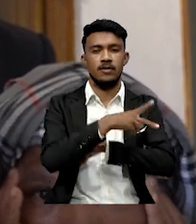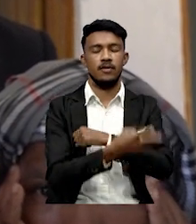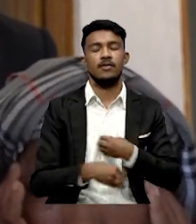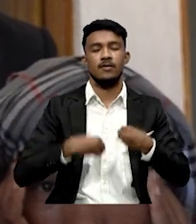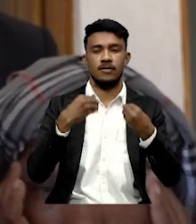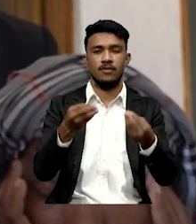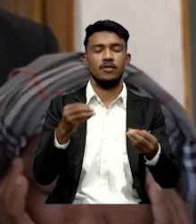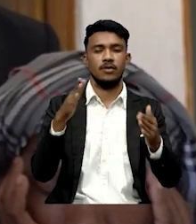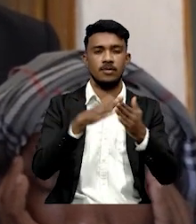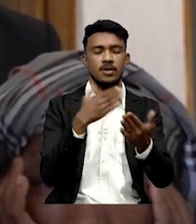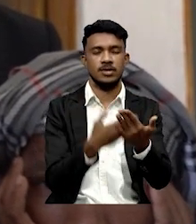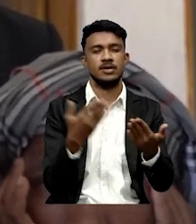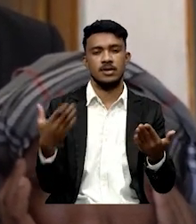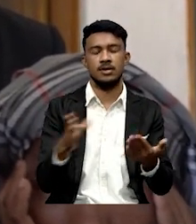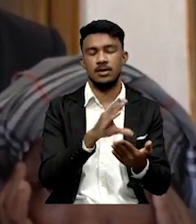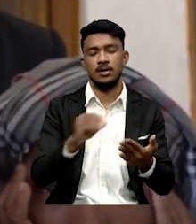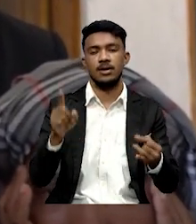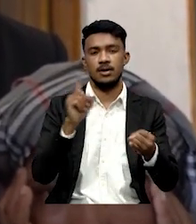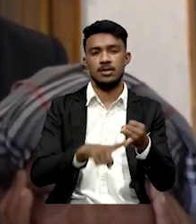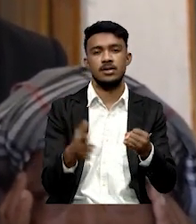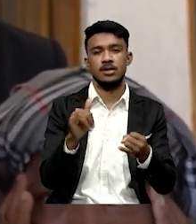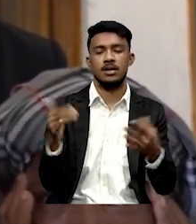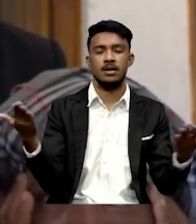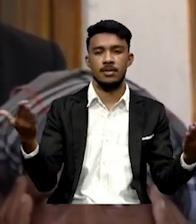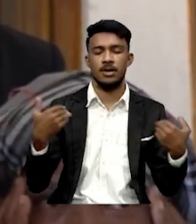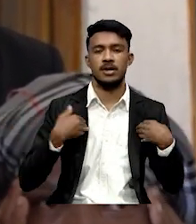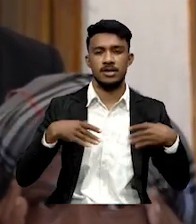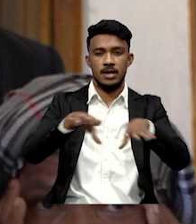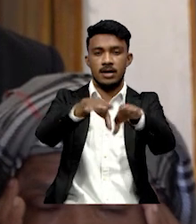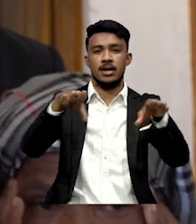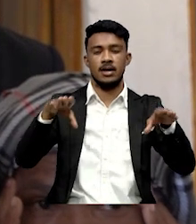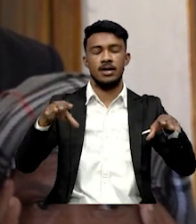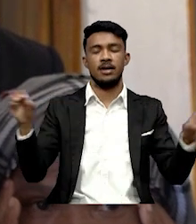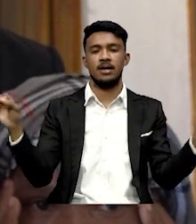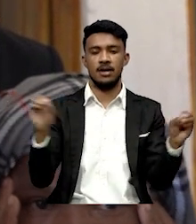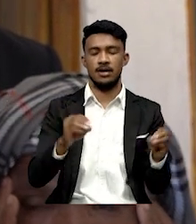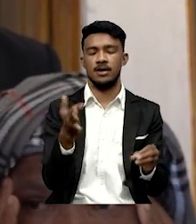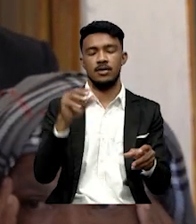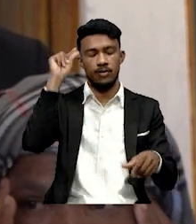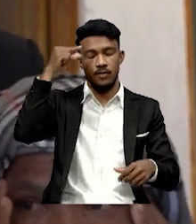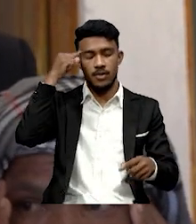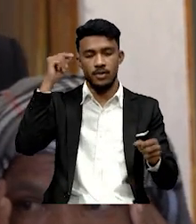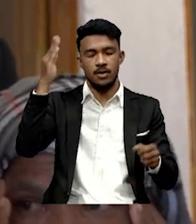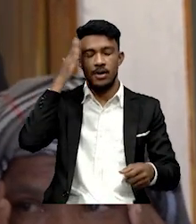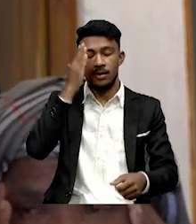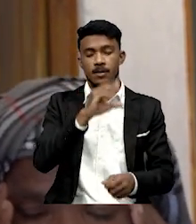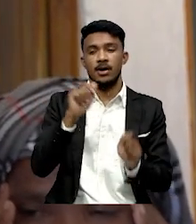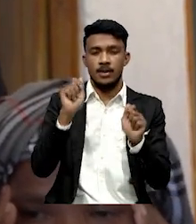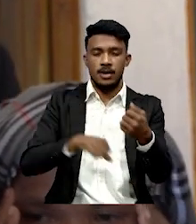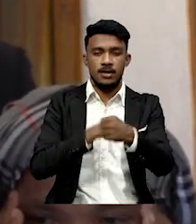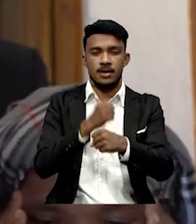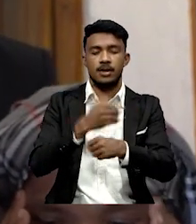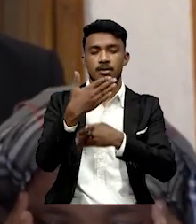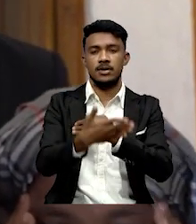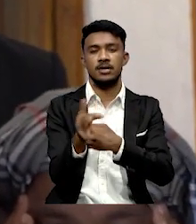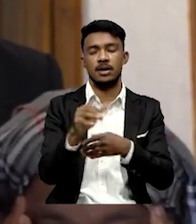da mas tamen ya modalidade ikus lima ka sira bem ka nesan kalen lai hene ne governo planeia para que tina oi sira bem